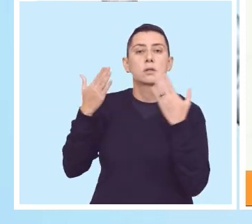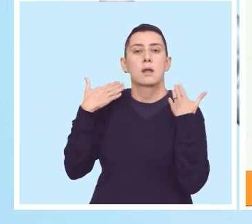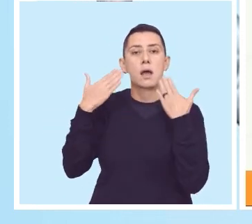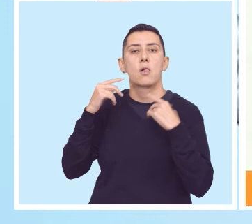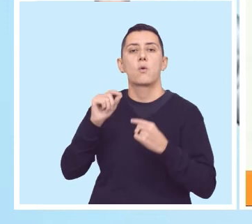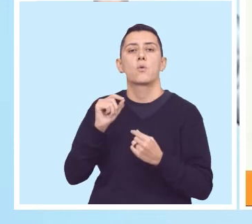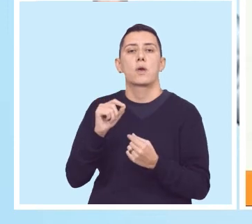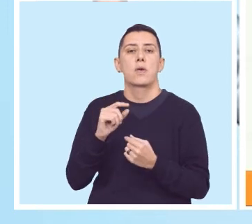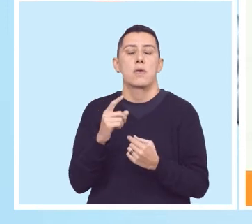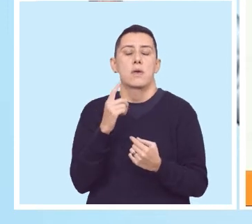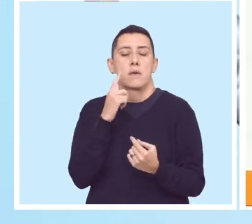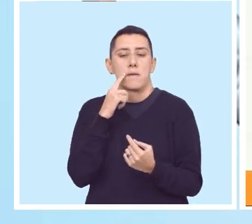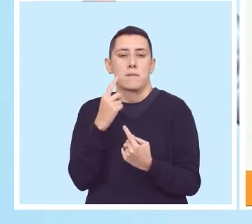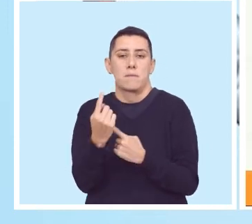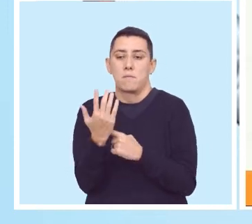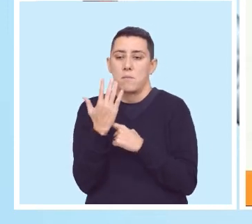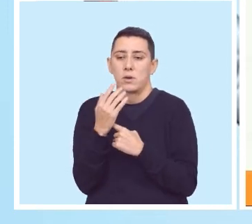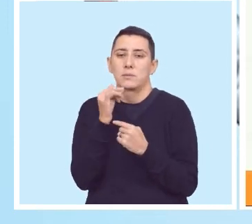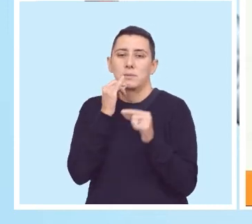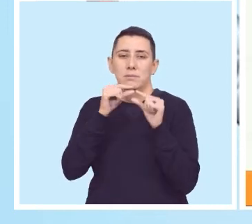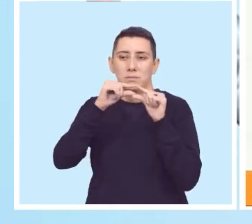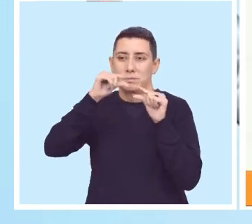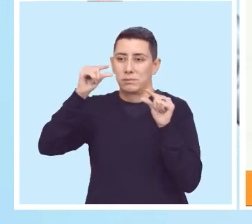que apresentam